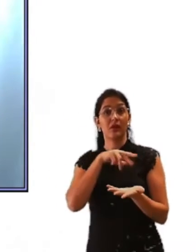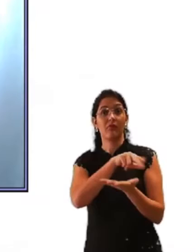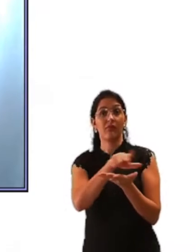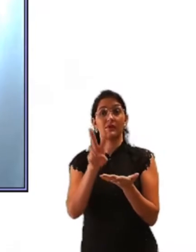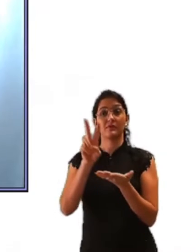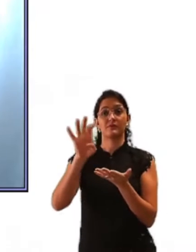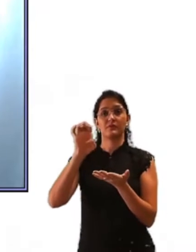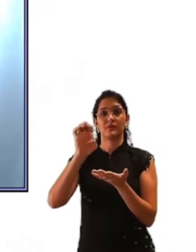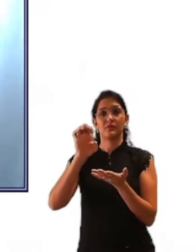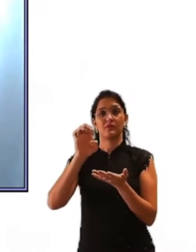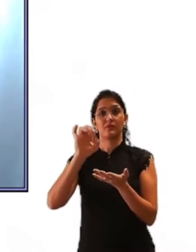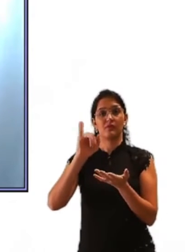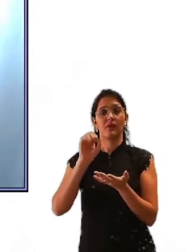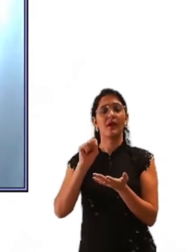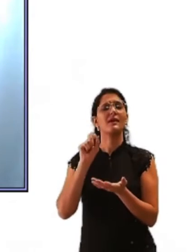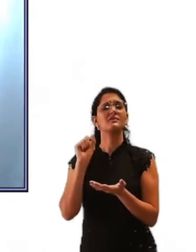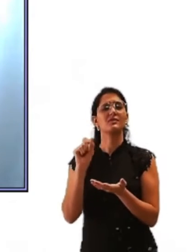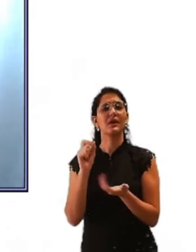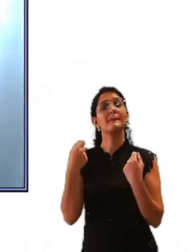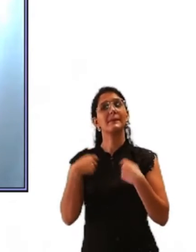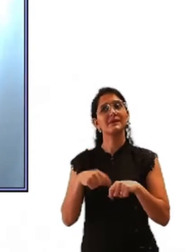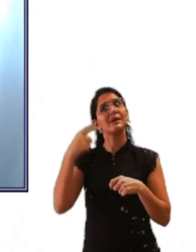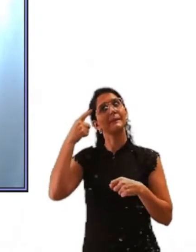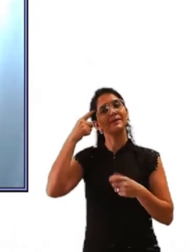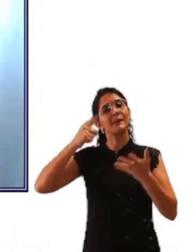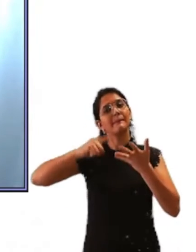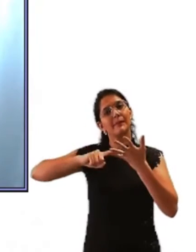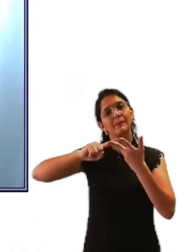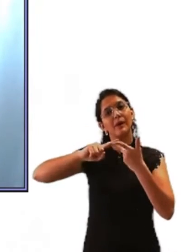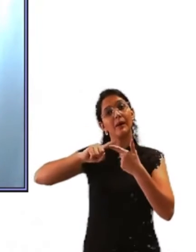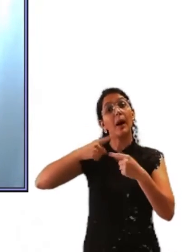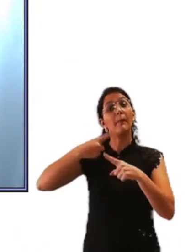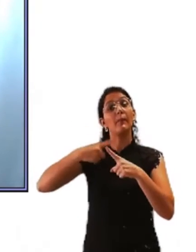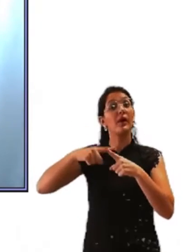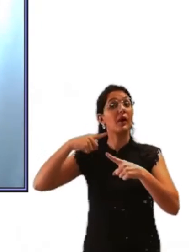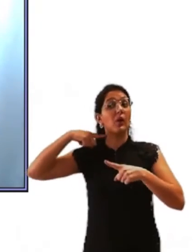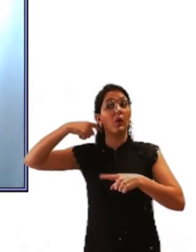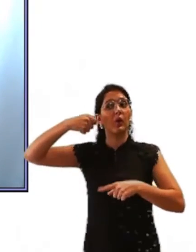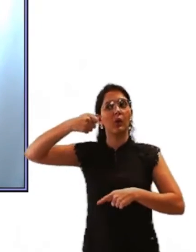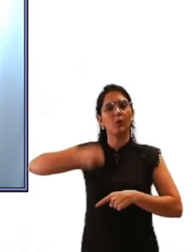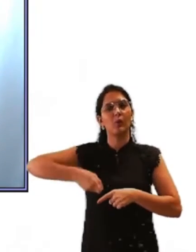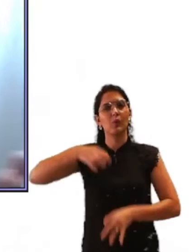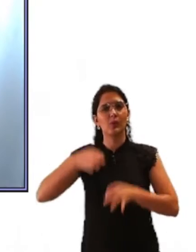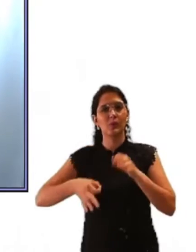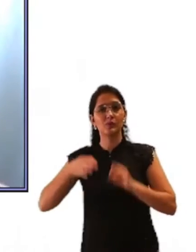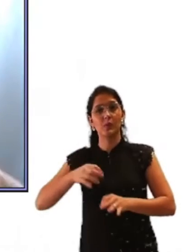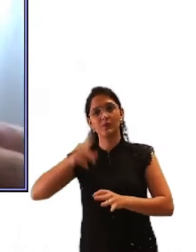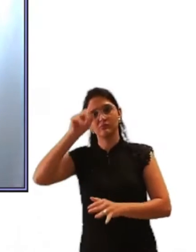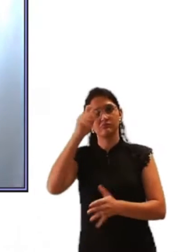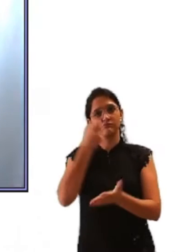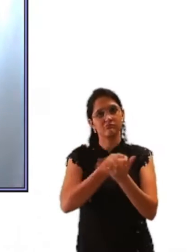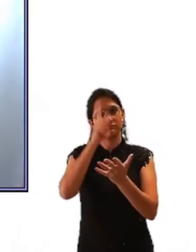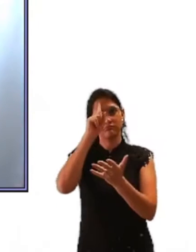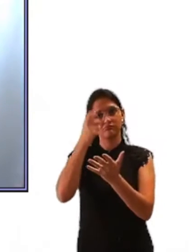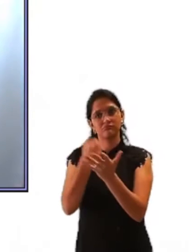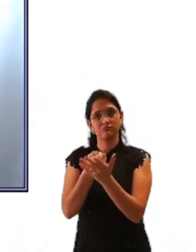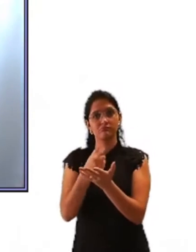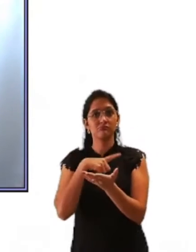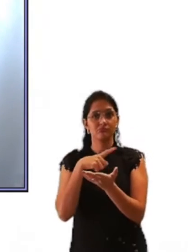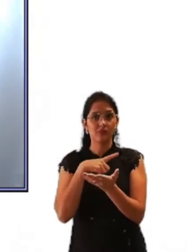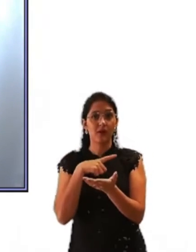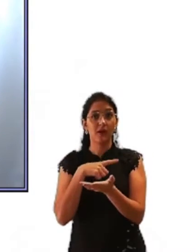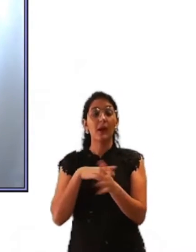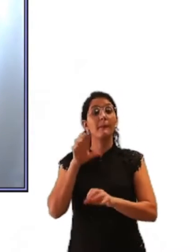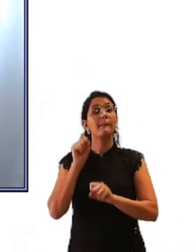são tratados nessa perspectiva, né? Porque o juiz, ele toma decisões, ele pode eventualmente valer de